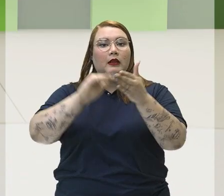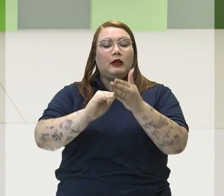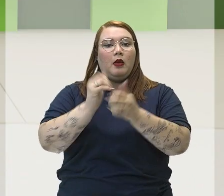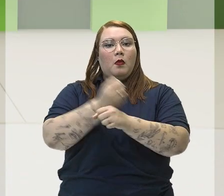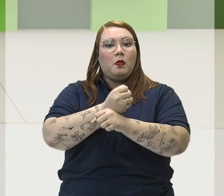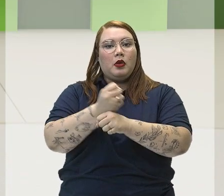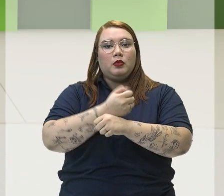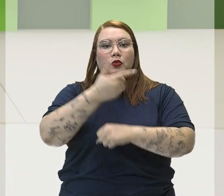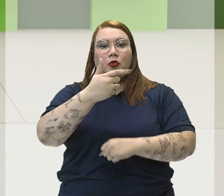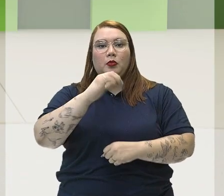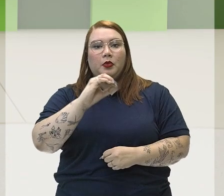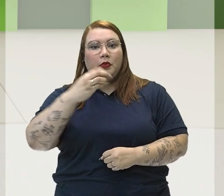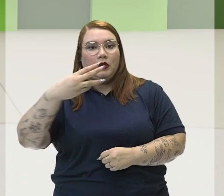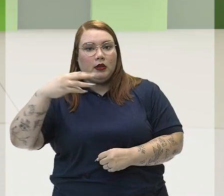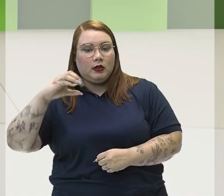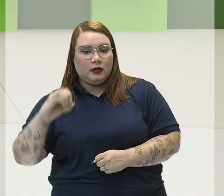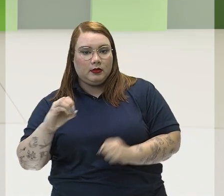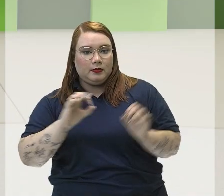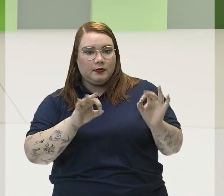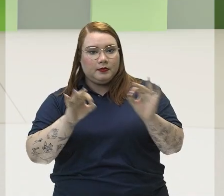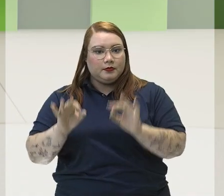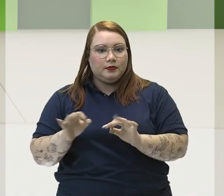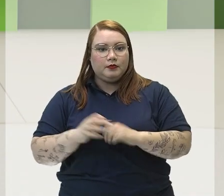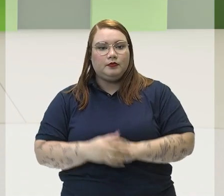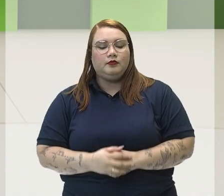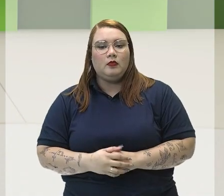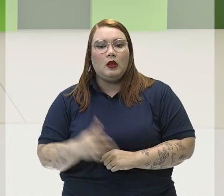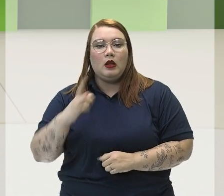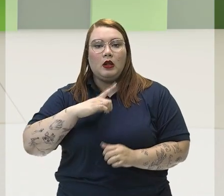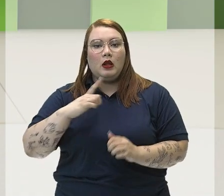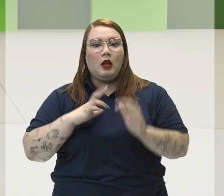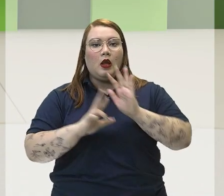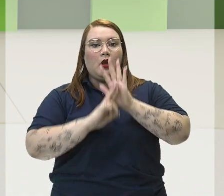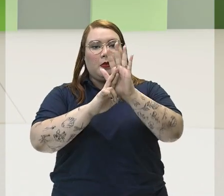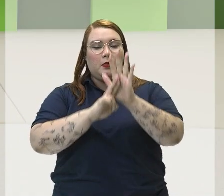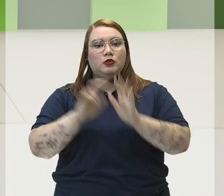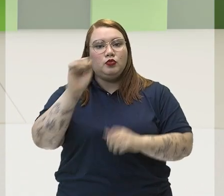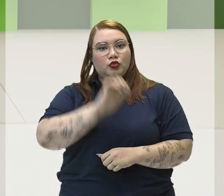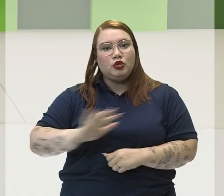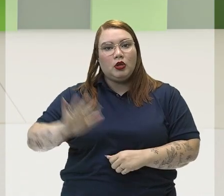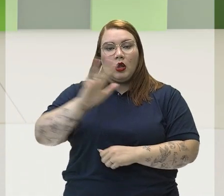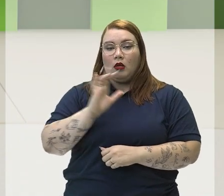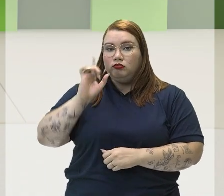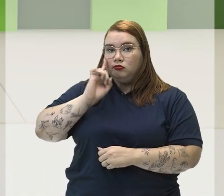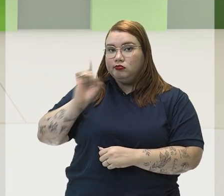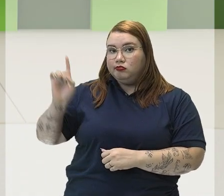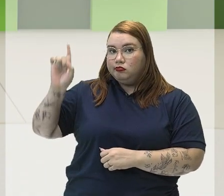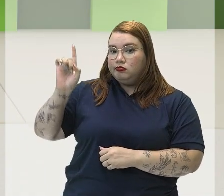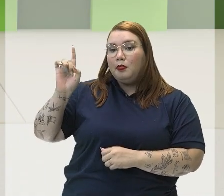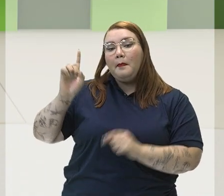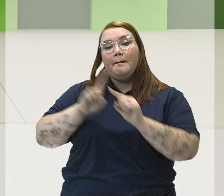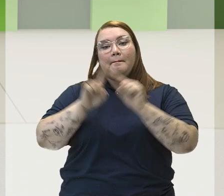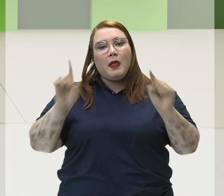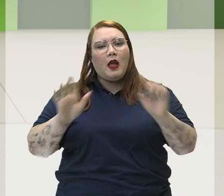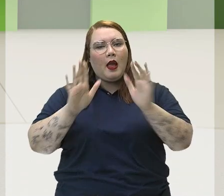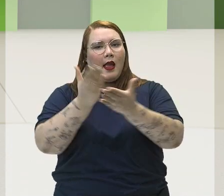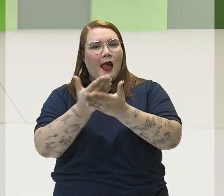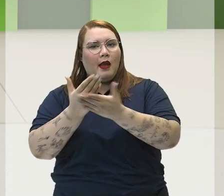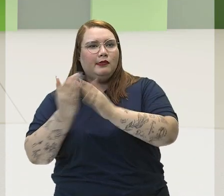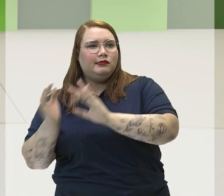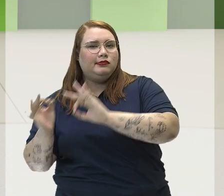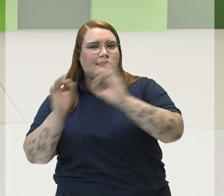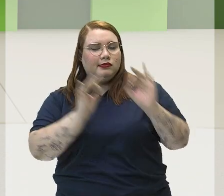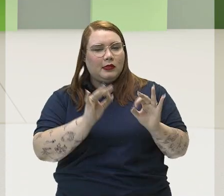2030. Então, aqui a gente tem essa representação no geral, e no decorrer da aula a gente vai falar um pouquinho mais